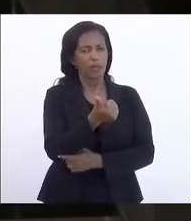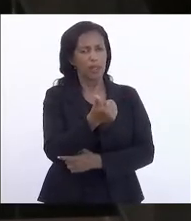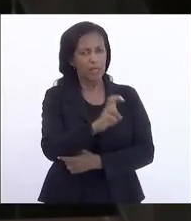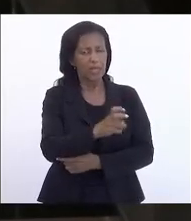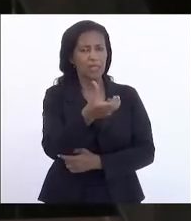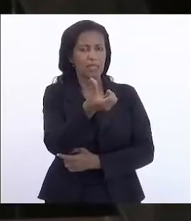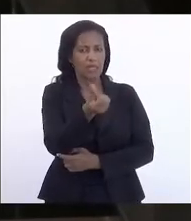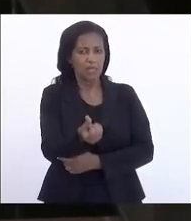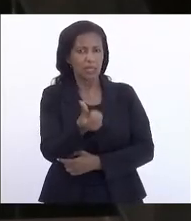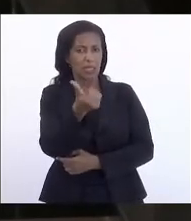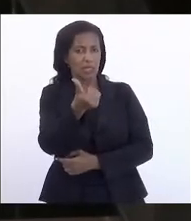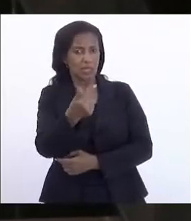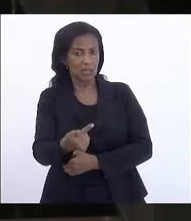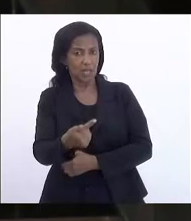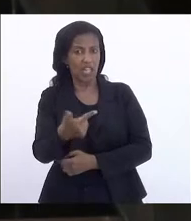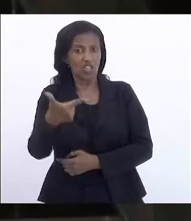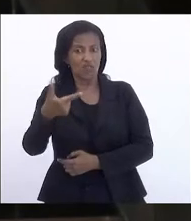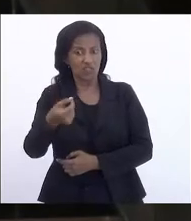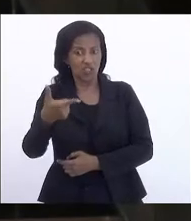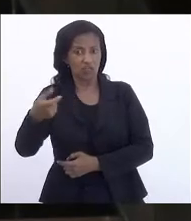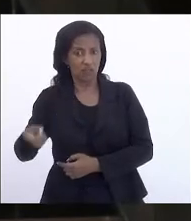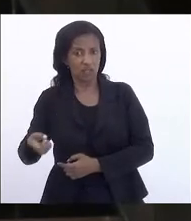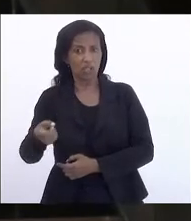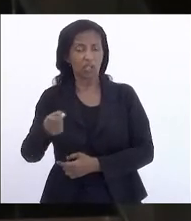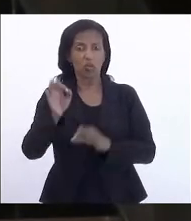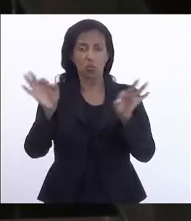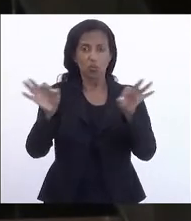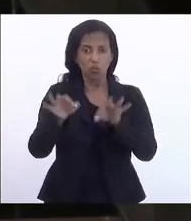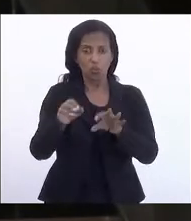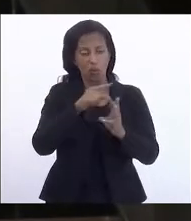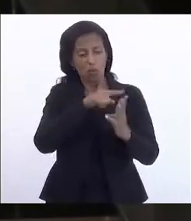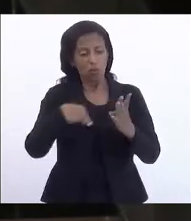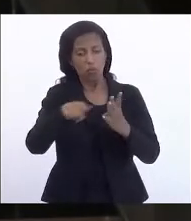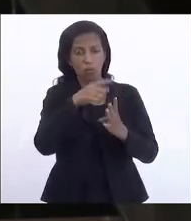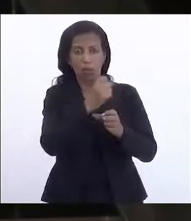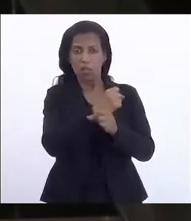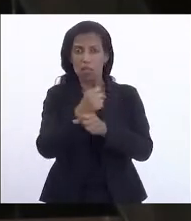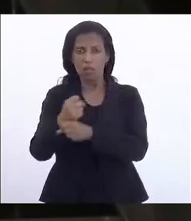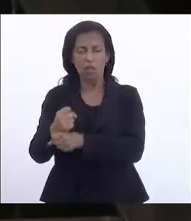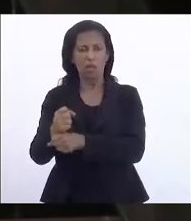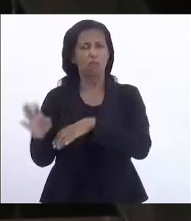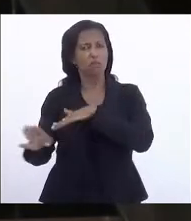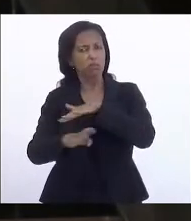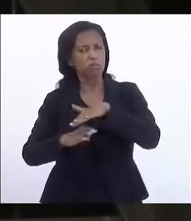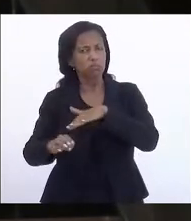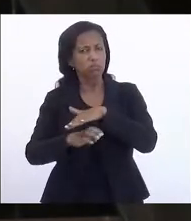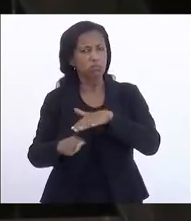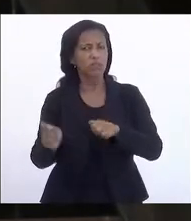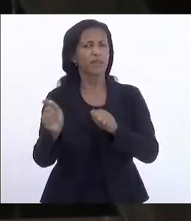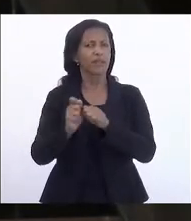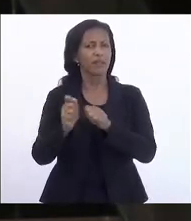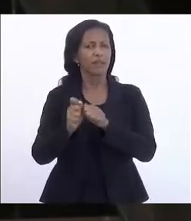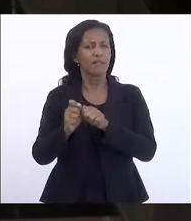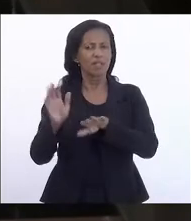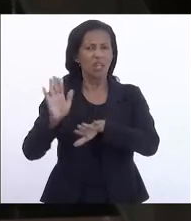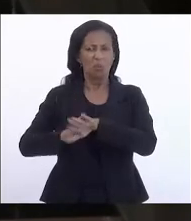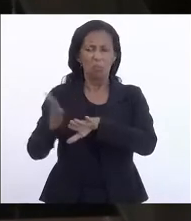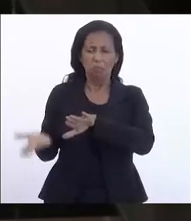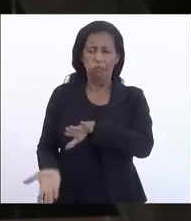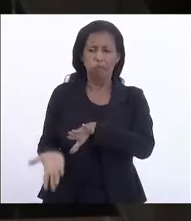2017, Luiz Paulo, e 2020, justamente nesses anos, as concessionárias fizeram o maior,